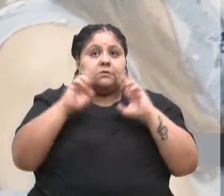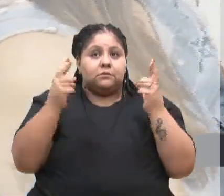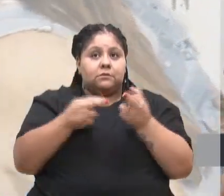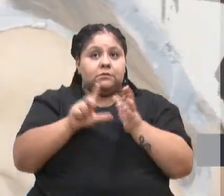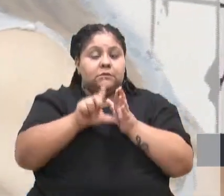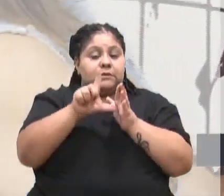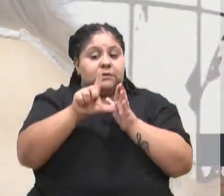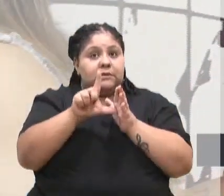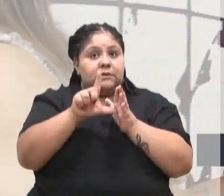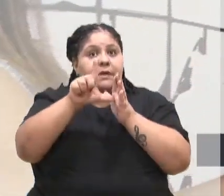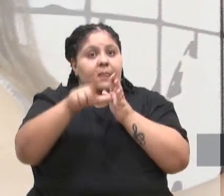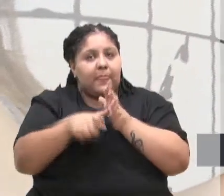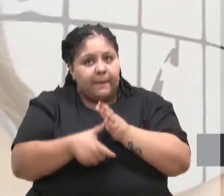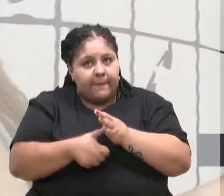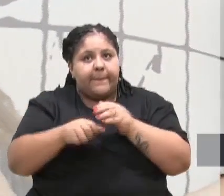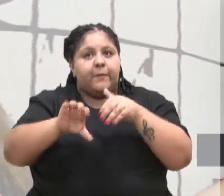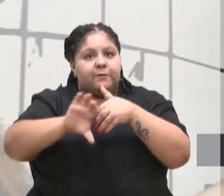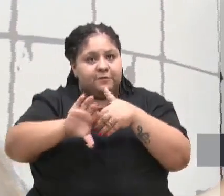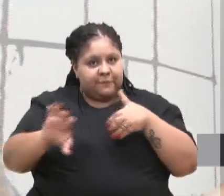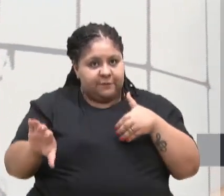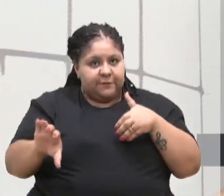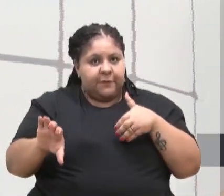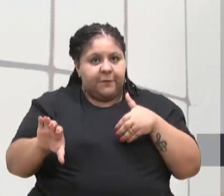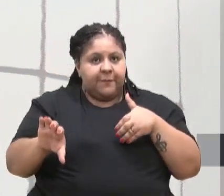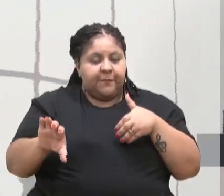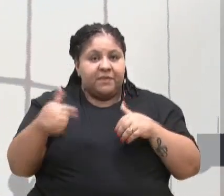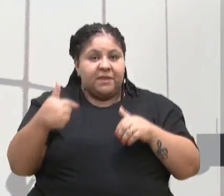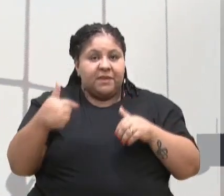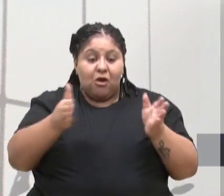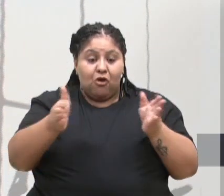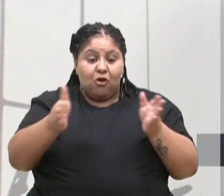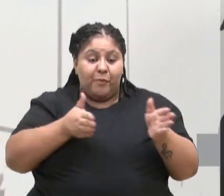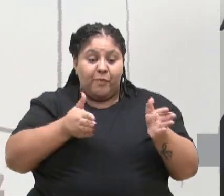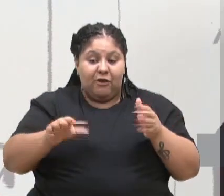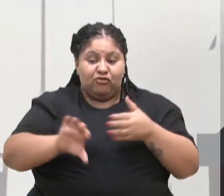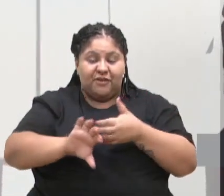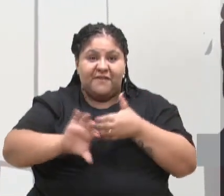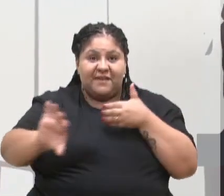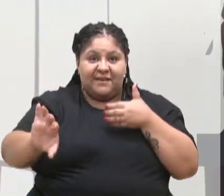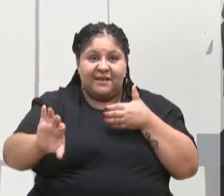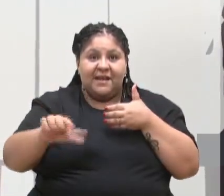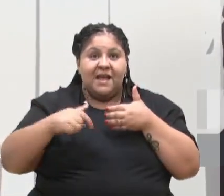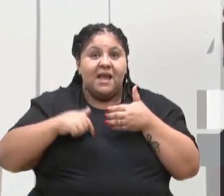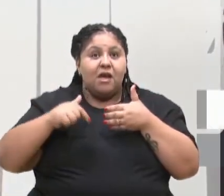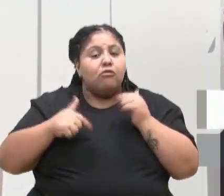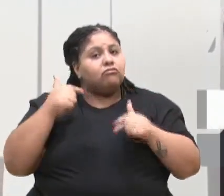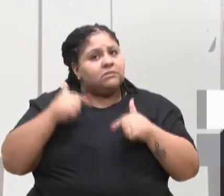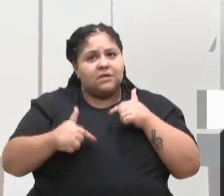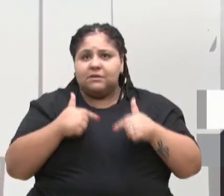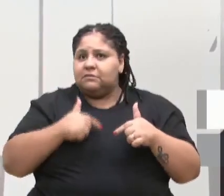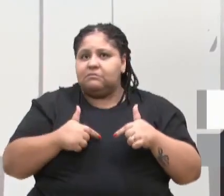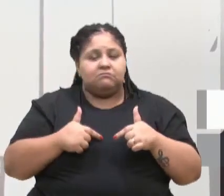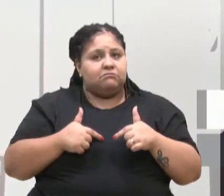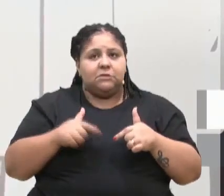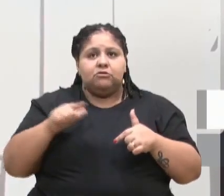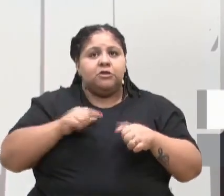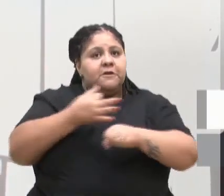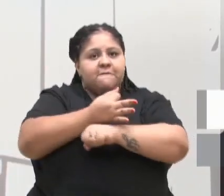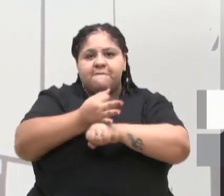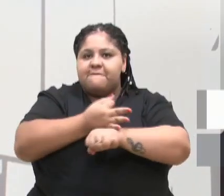o recesso que nós tivemos na Câmara. E eu, no período do recesso, eu resolvi trabalhar. Não tirei férias